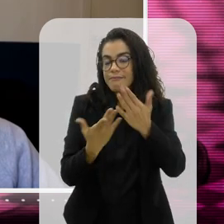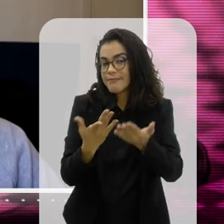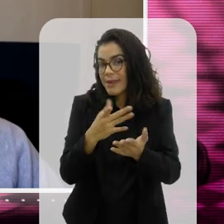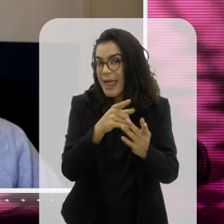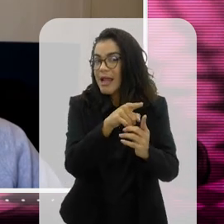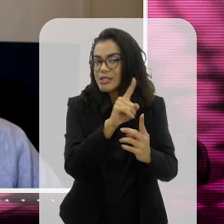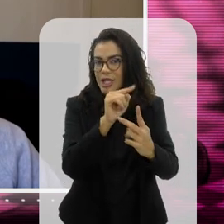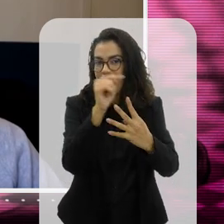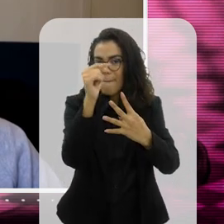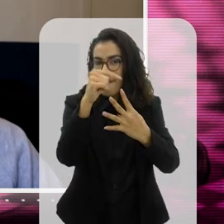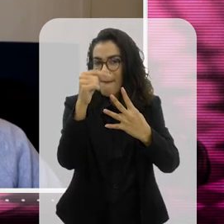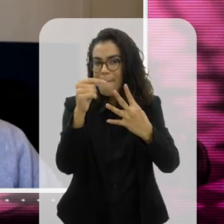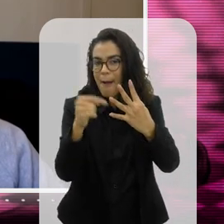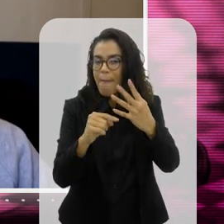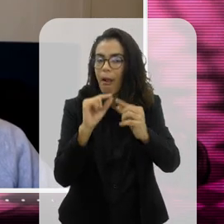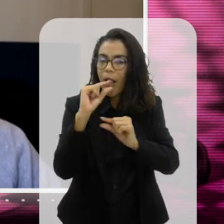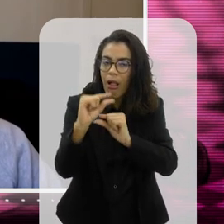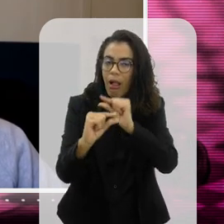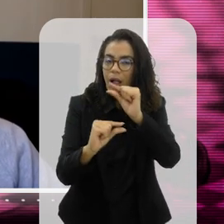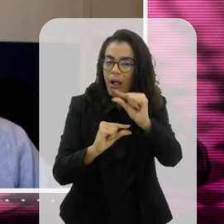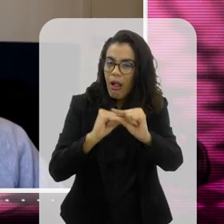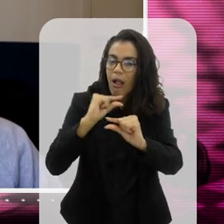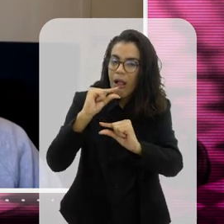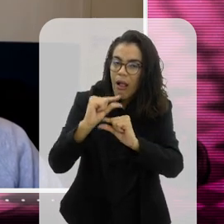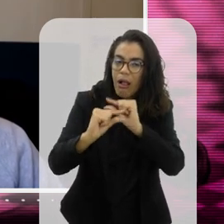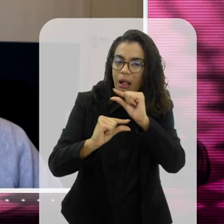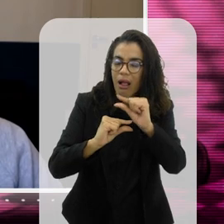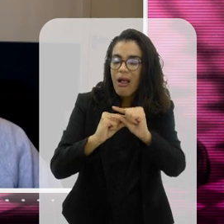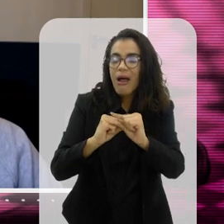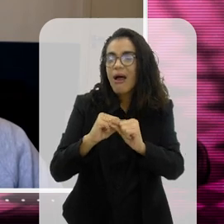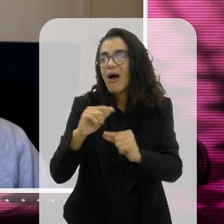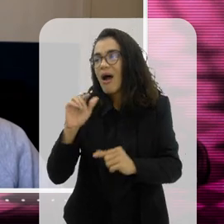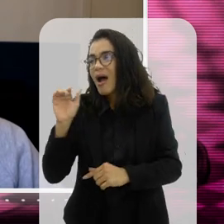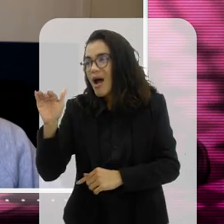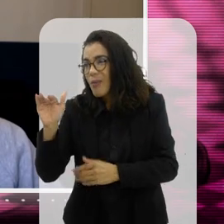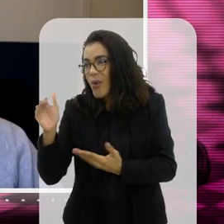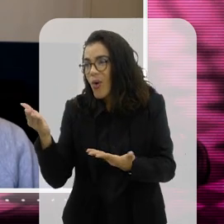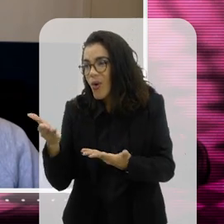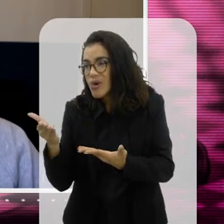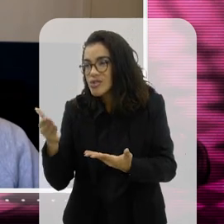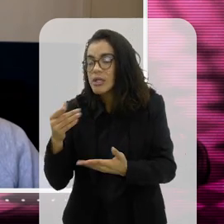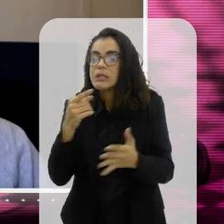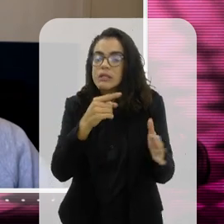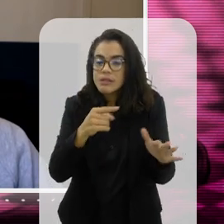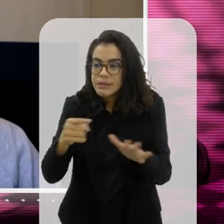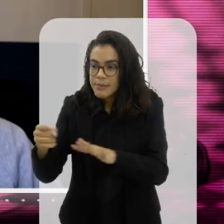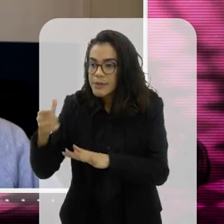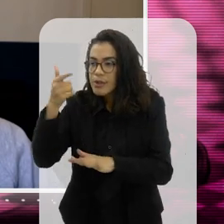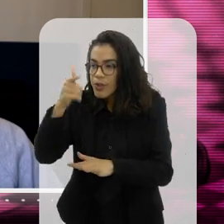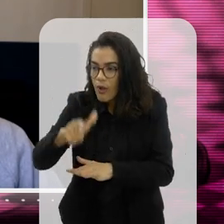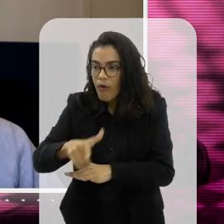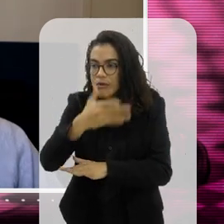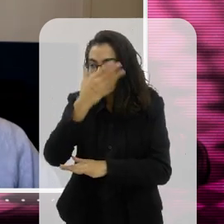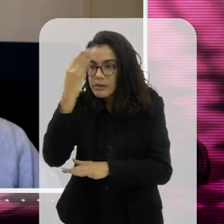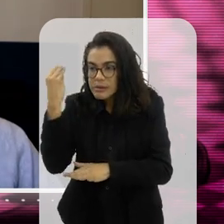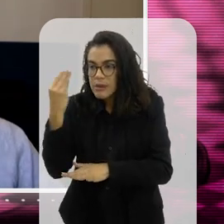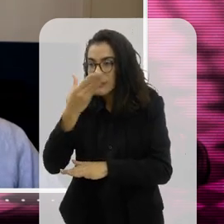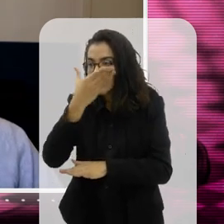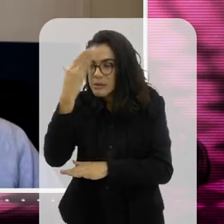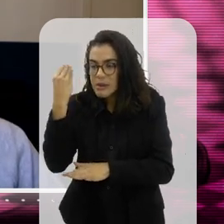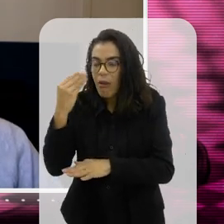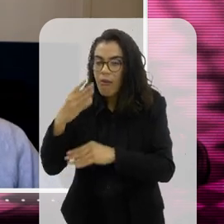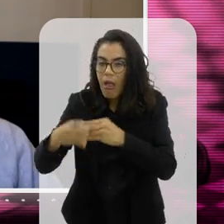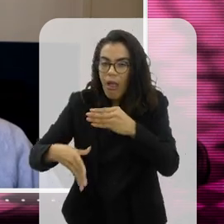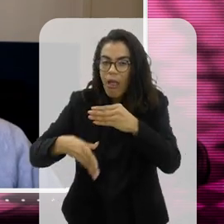ponto, a Mariana apontou que são pequenas gotinhas. Amor, foi hoje, daqui a semana que vem ele esqueceu de